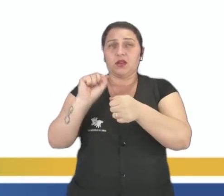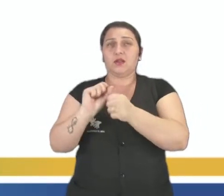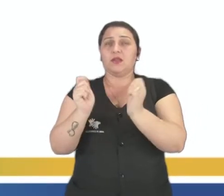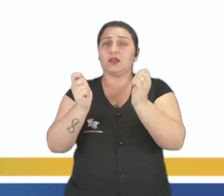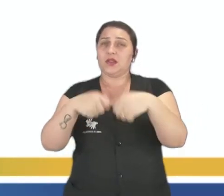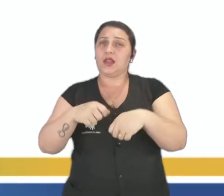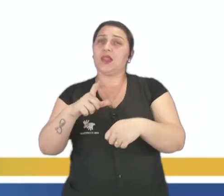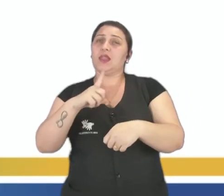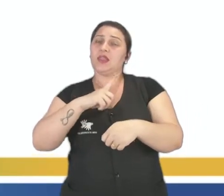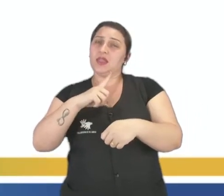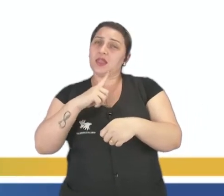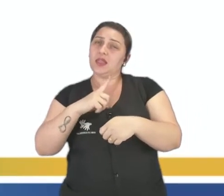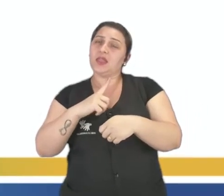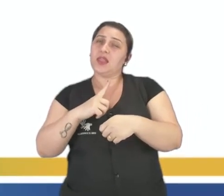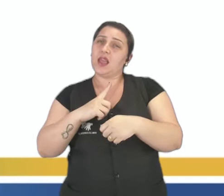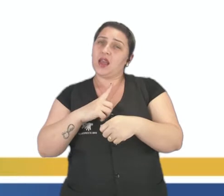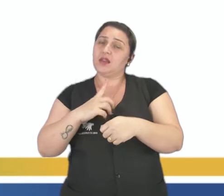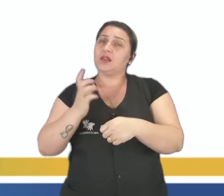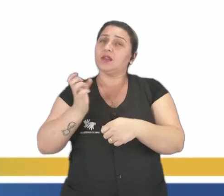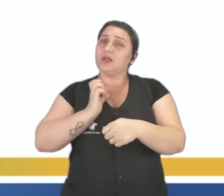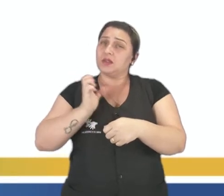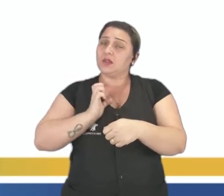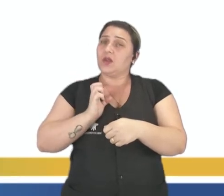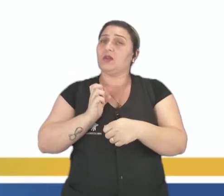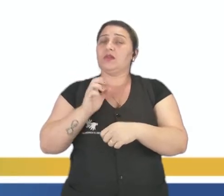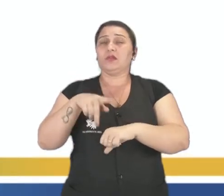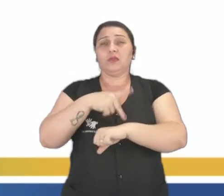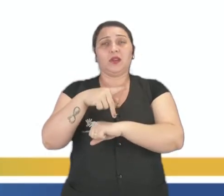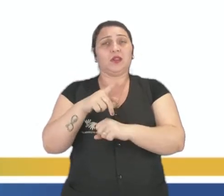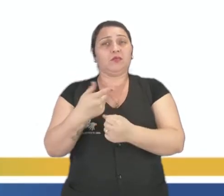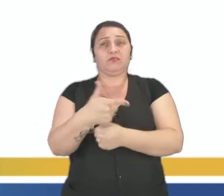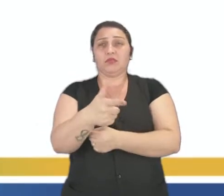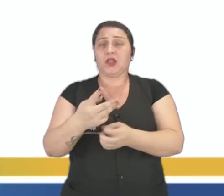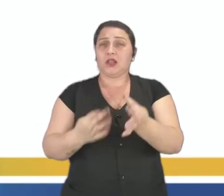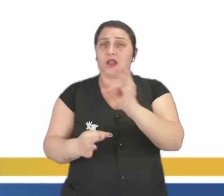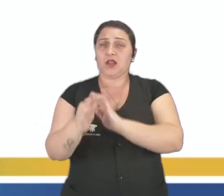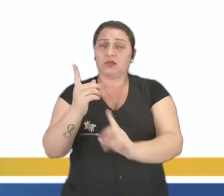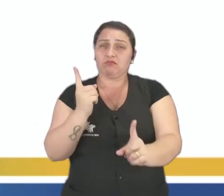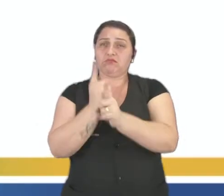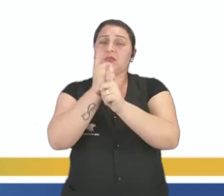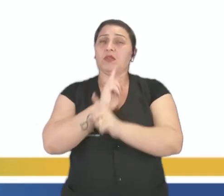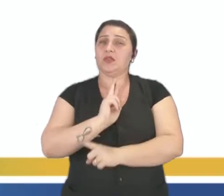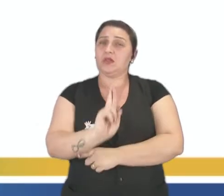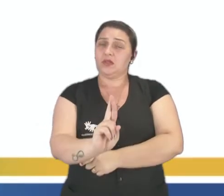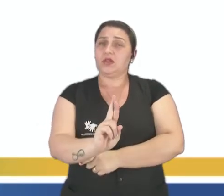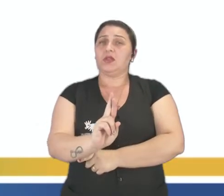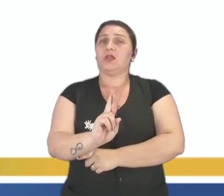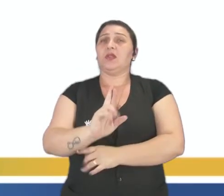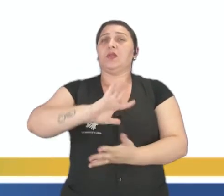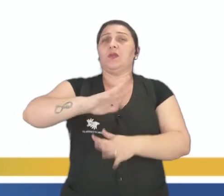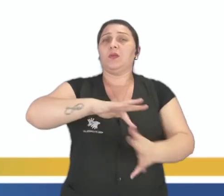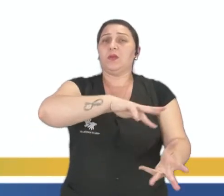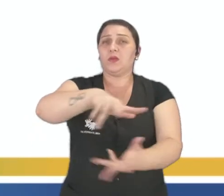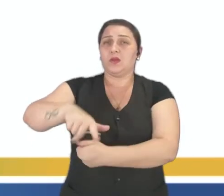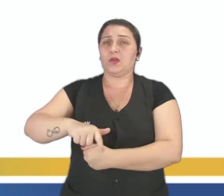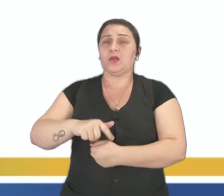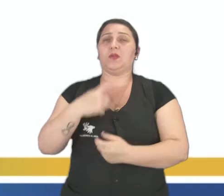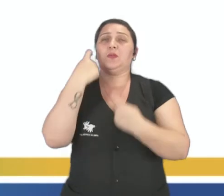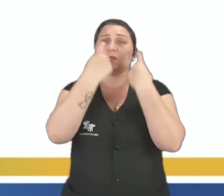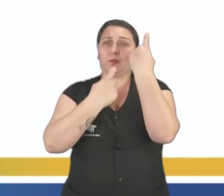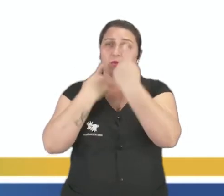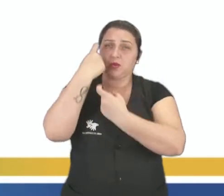terem um retorno para os países que não dominam tecnologia, para poder encontrar uma resposta para uma pandemia que o mundo todo está